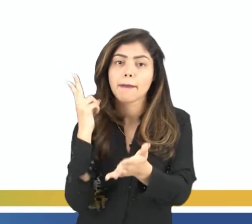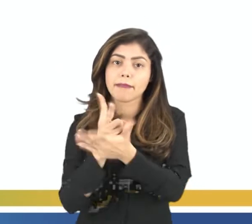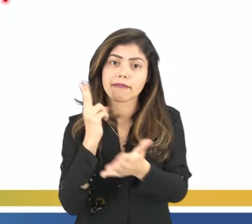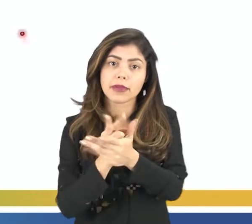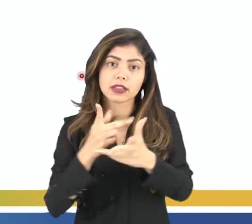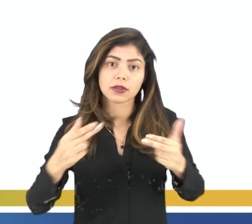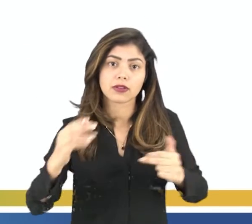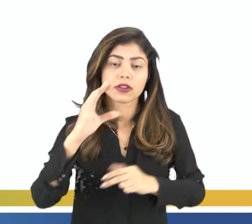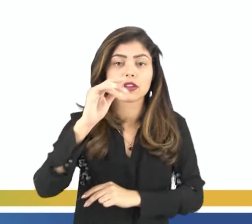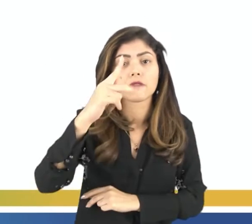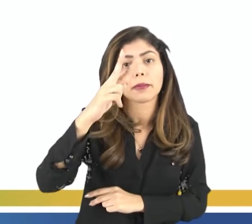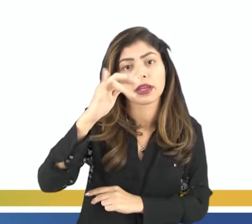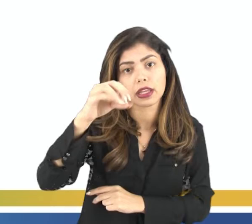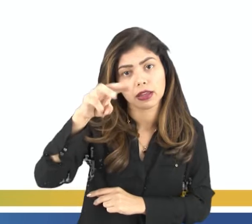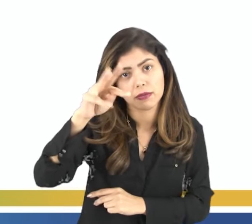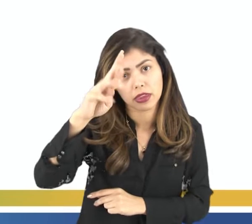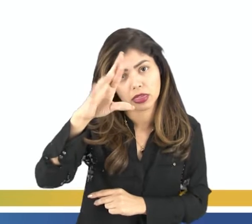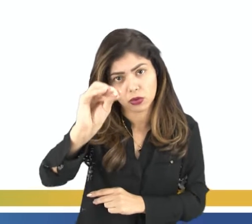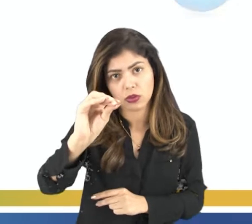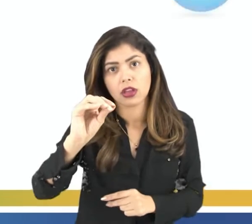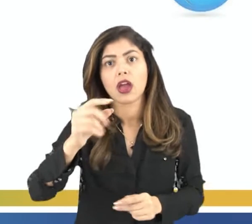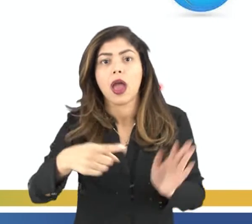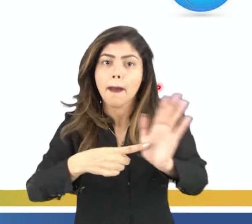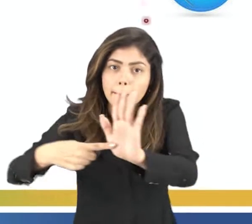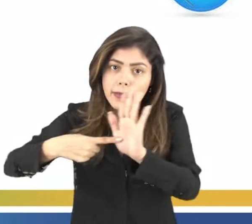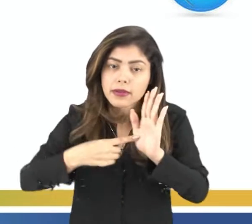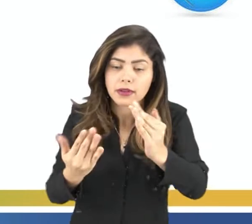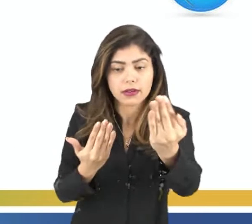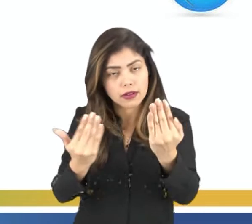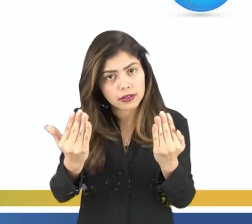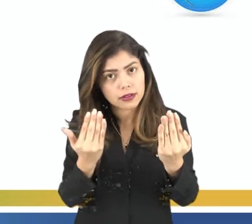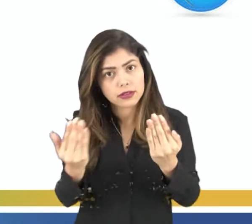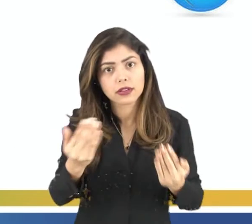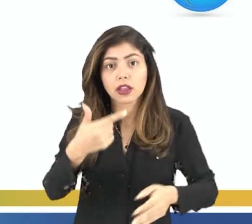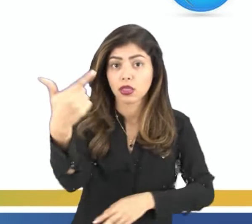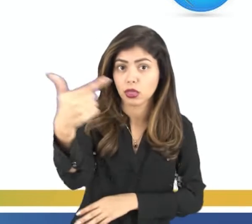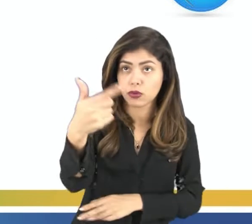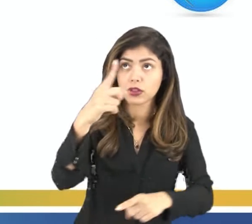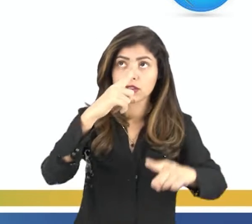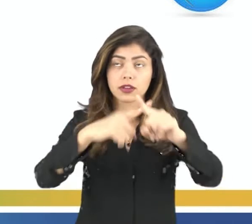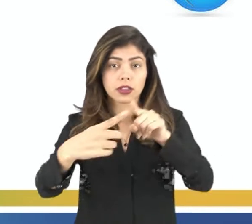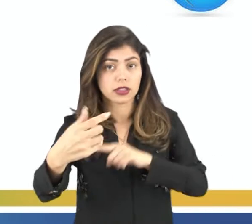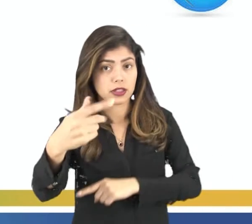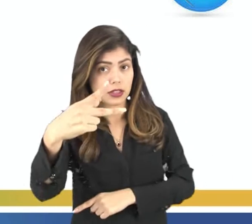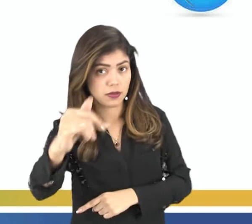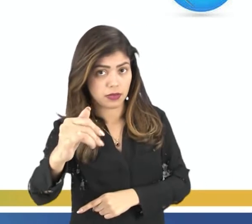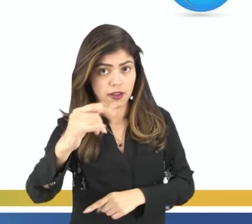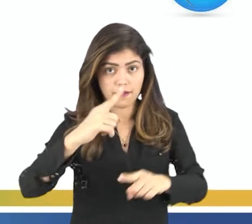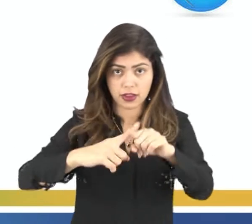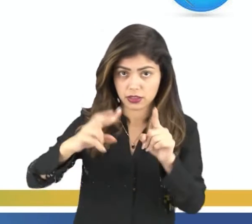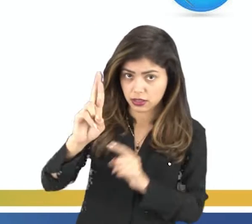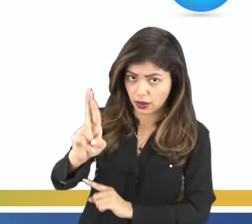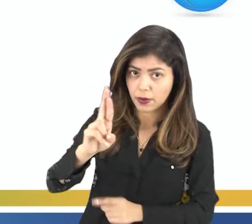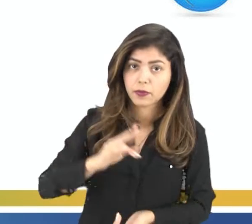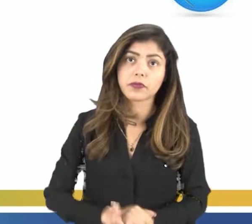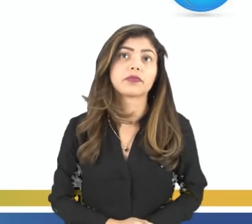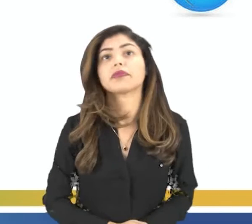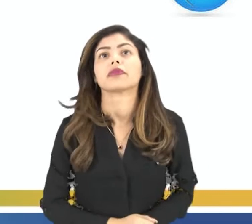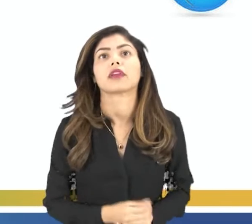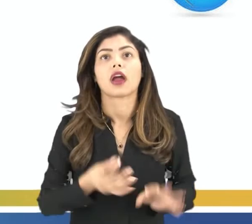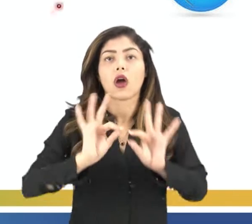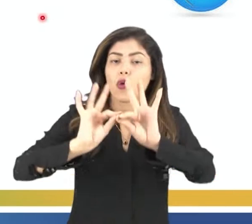que o perímetro da circunferência. Ele é representado pela relação 2 vezes π vezes r.